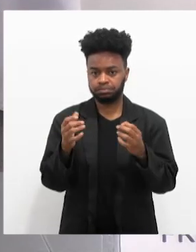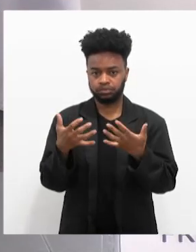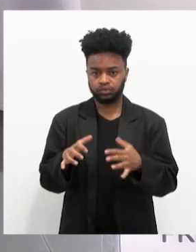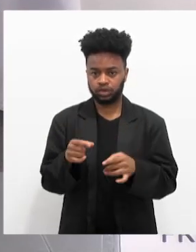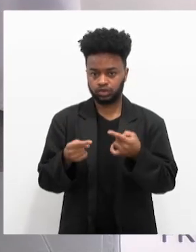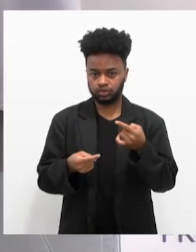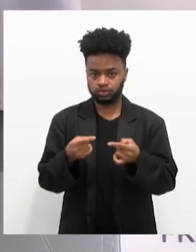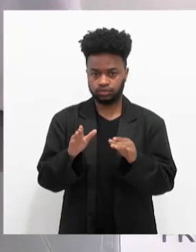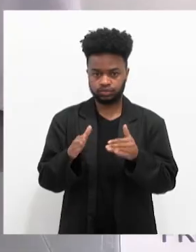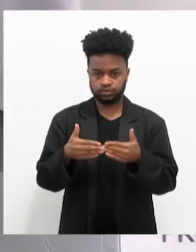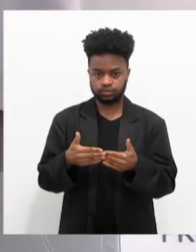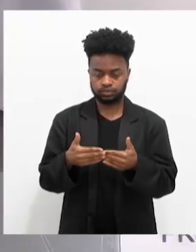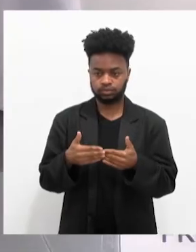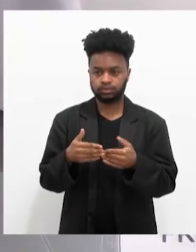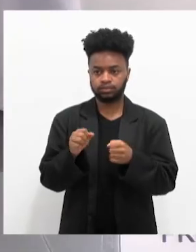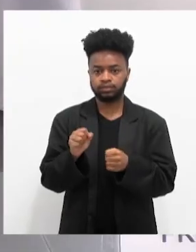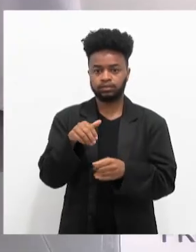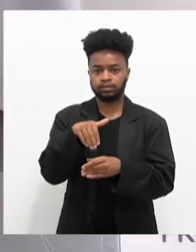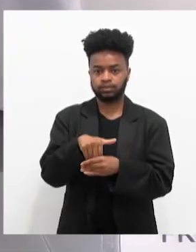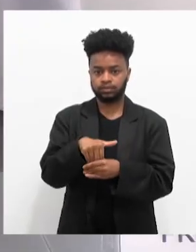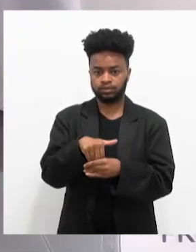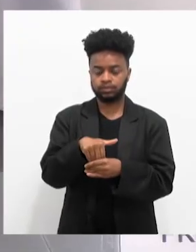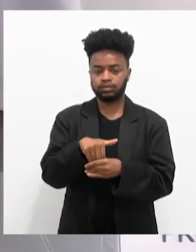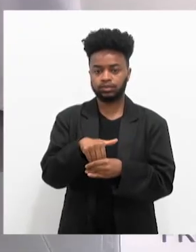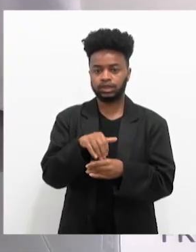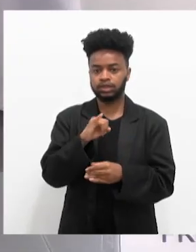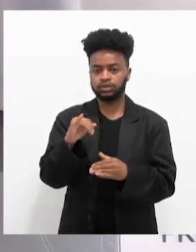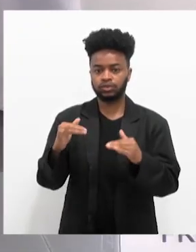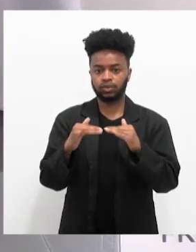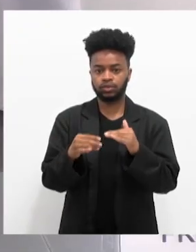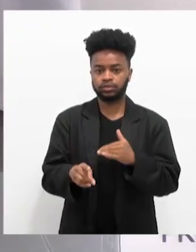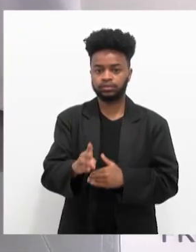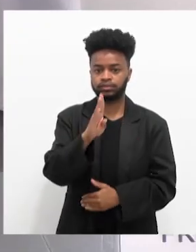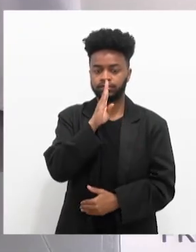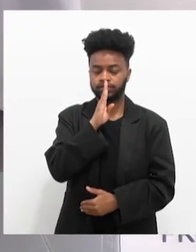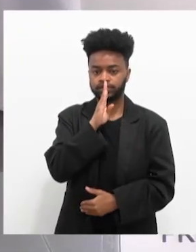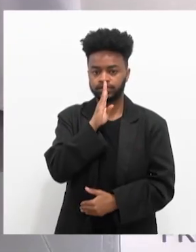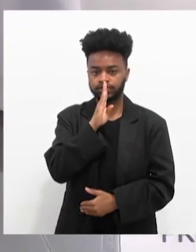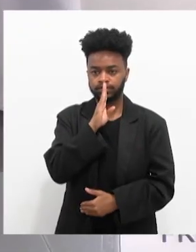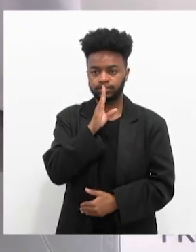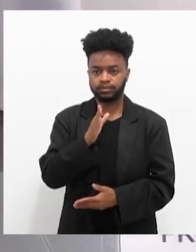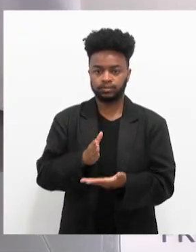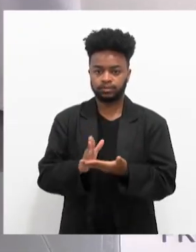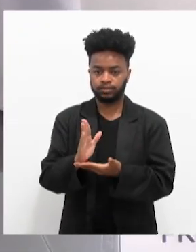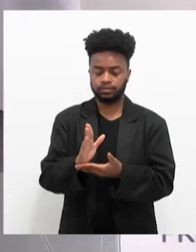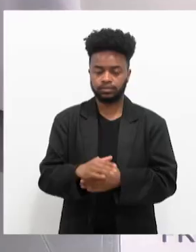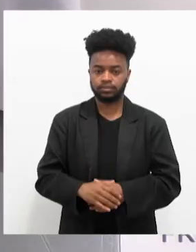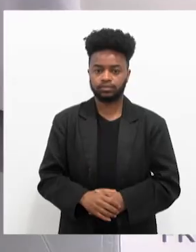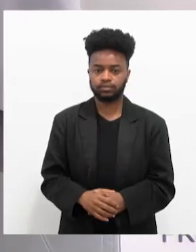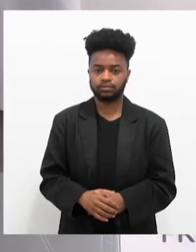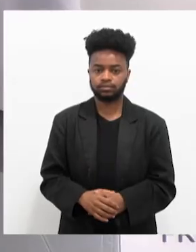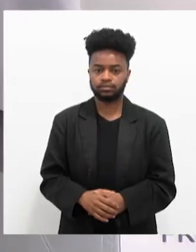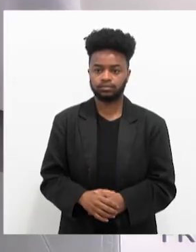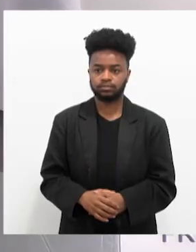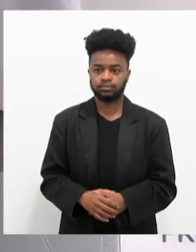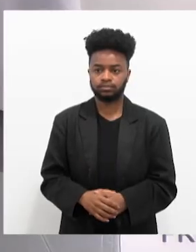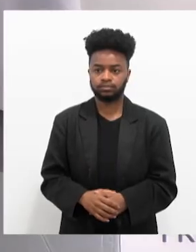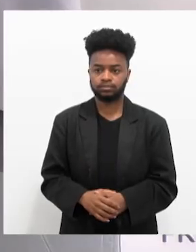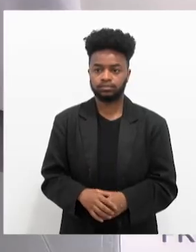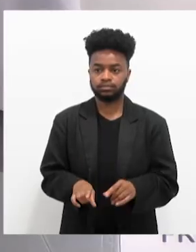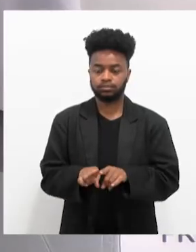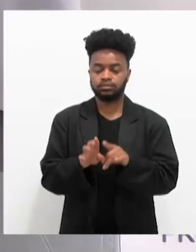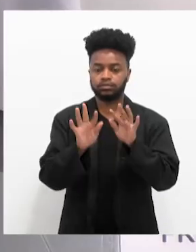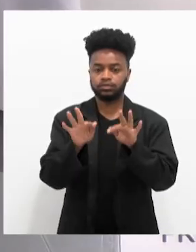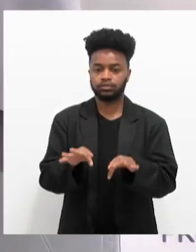queira discutir, encerrada a discussão, em votação, senhores que aprovam permaneçam como estão, aprovado. E, por fim,